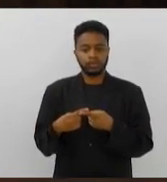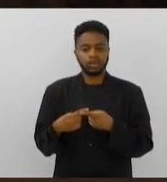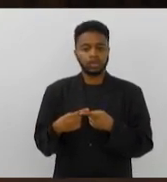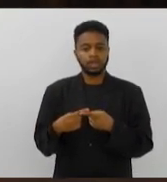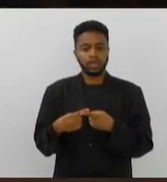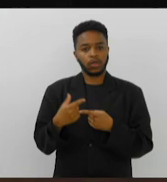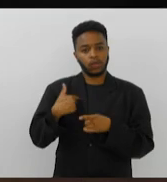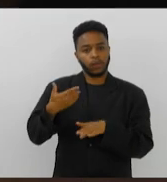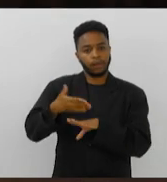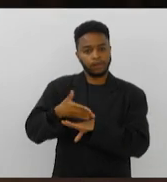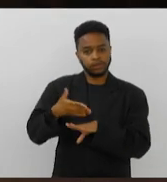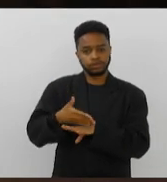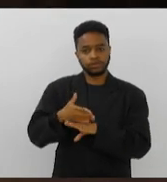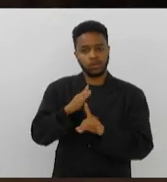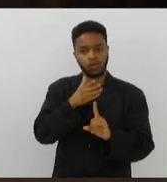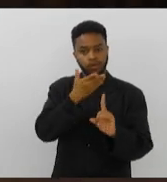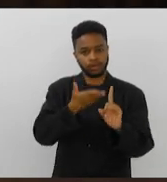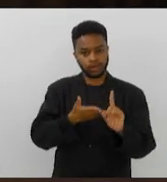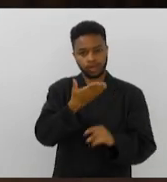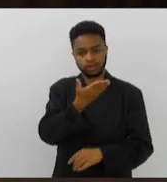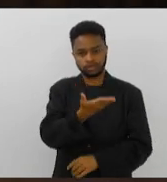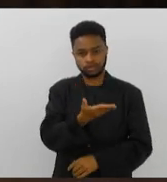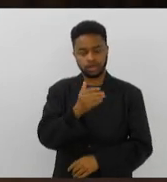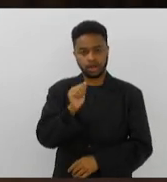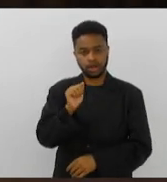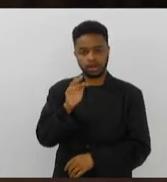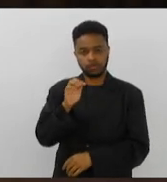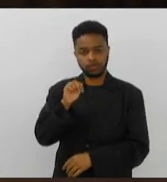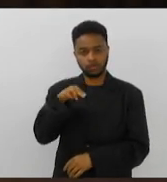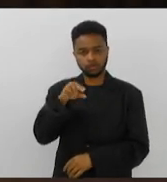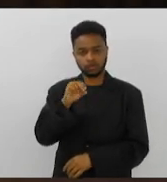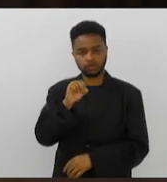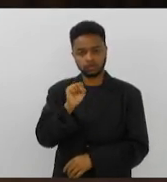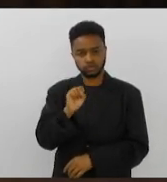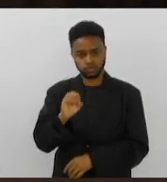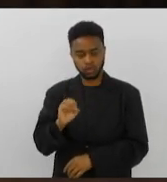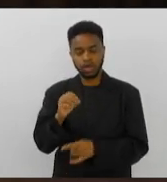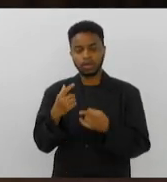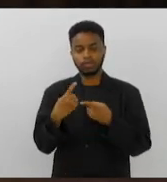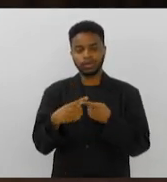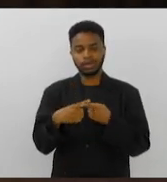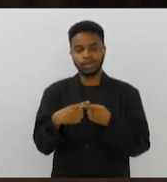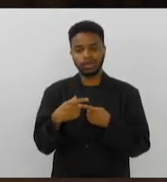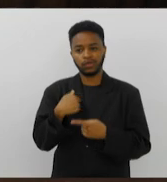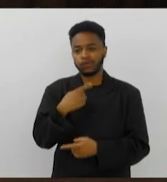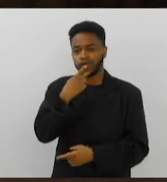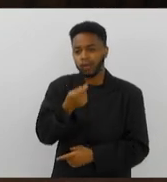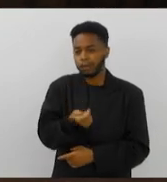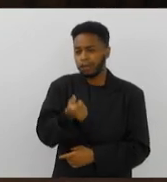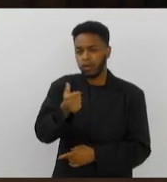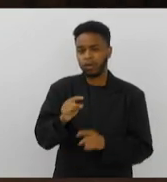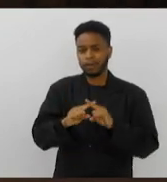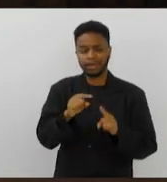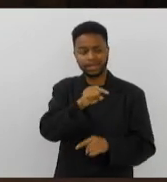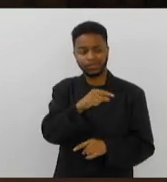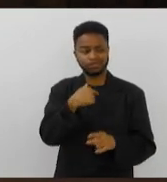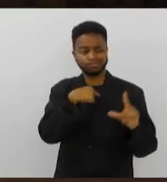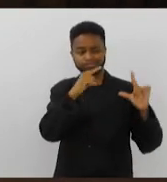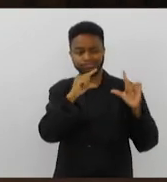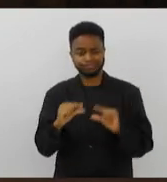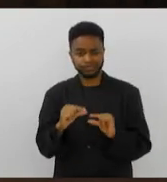homenagem ao Afonso eu como o Jorge disse fala pouco eu menos falo né